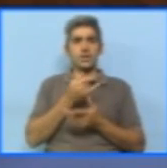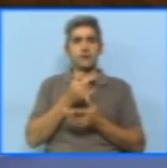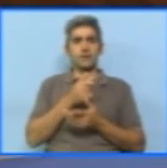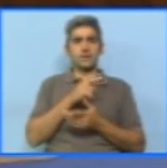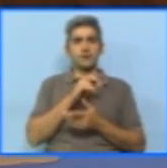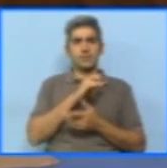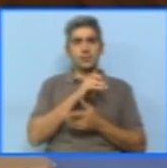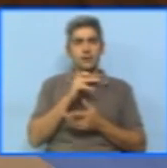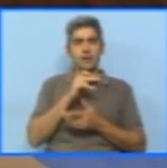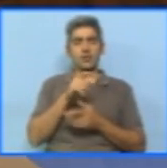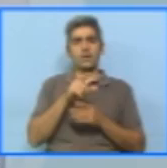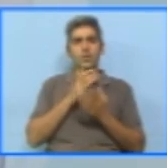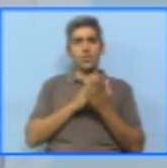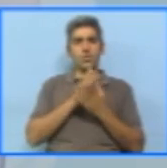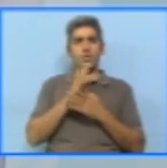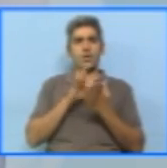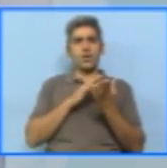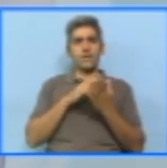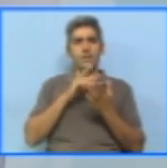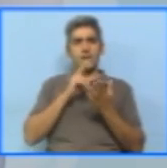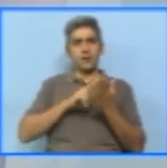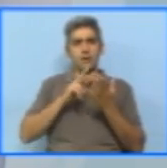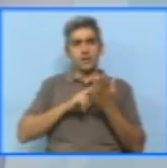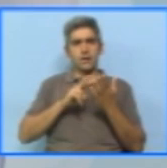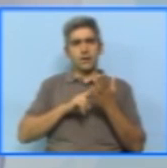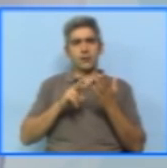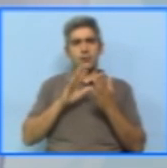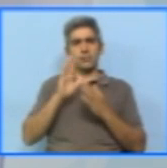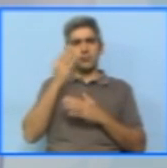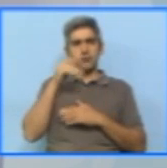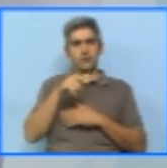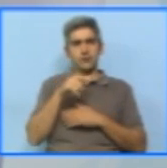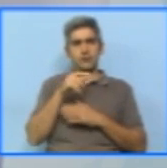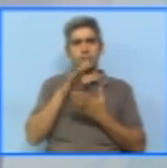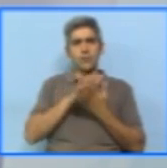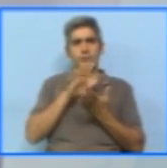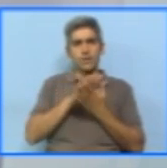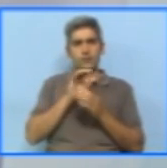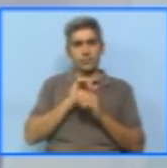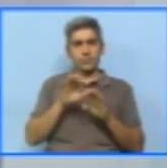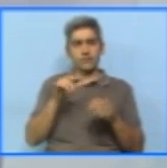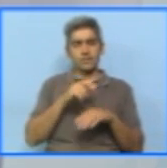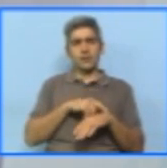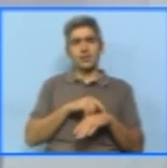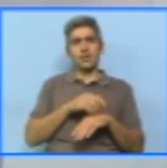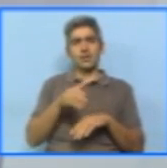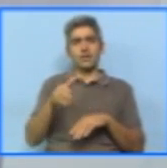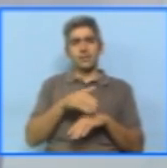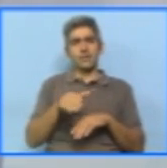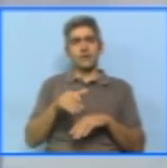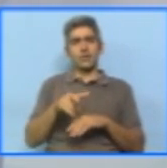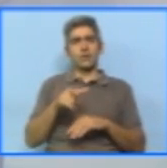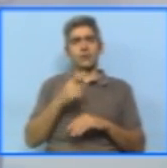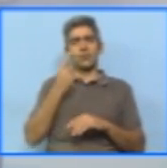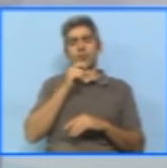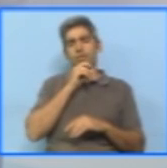continua a ser o livro mais lido, mais publicado. Eu acho que este tempo é